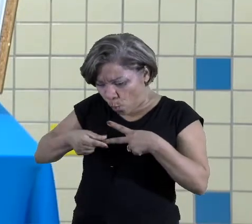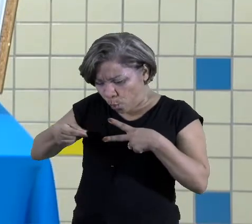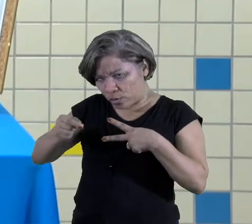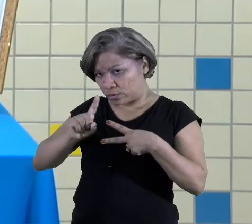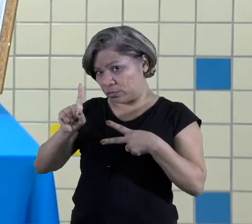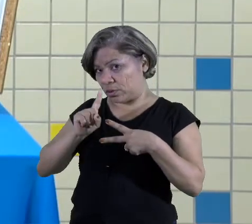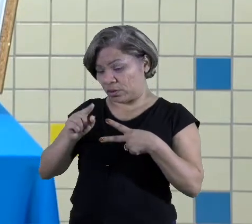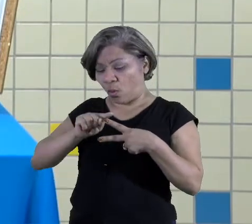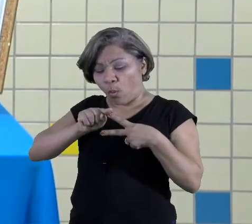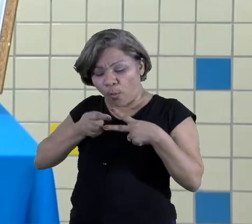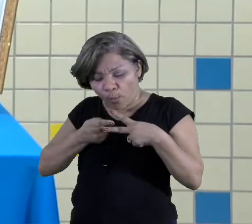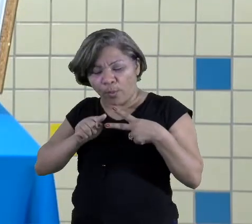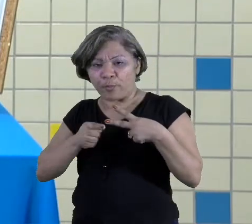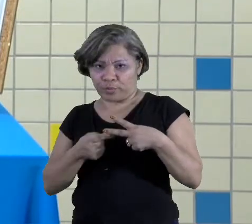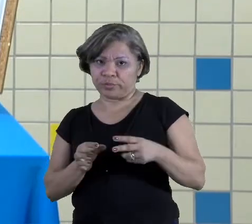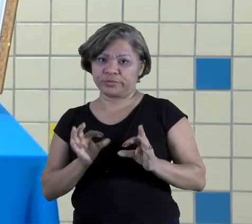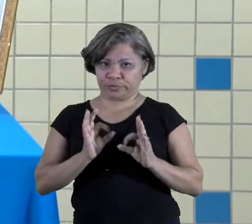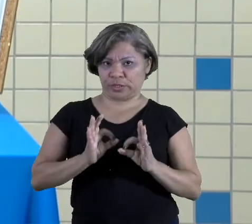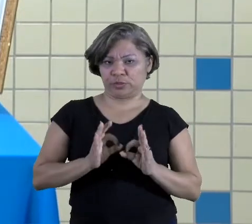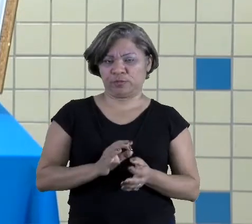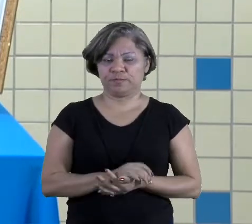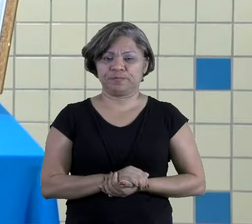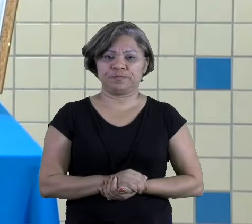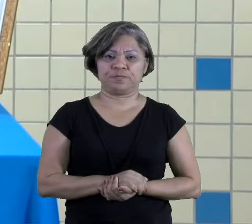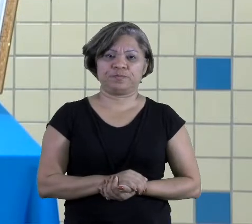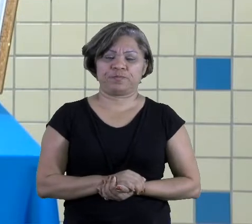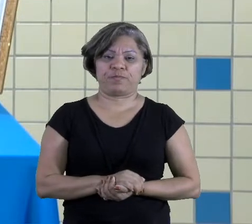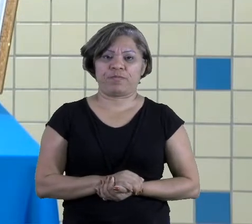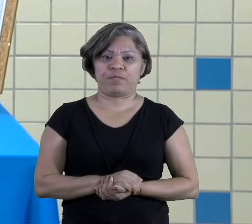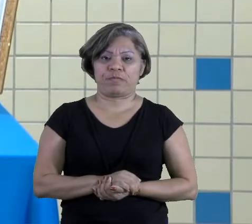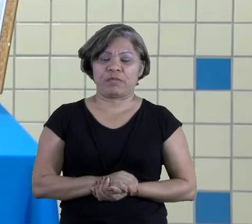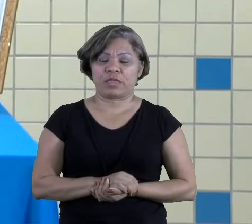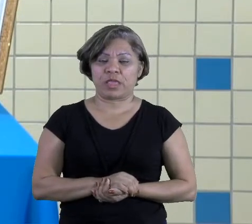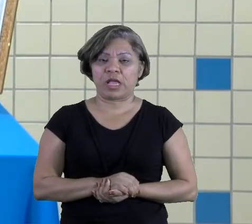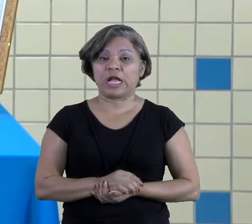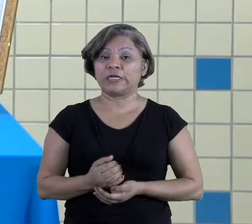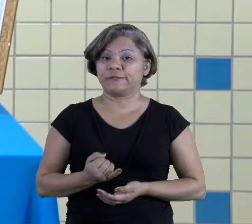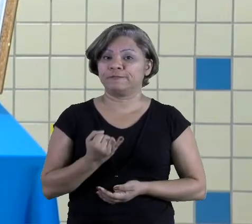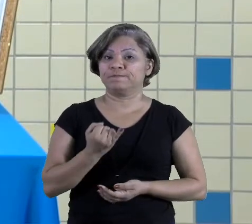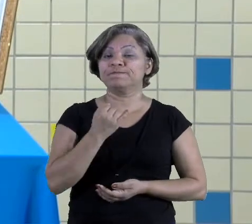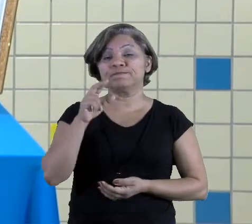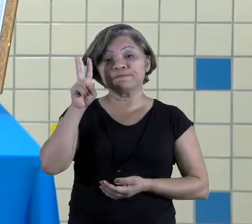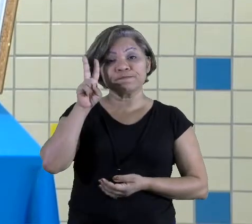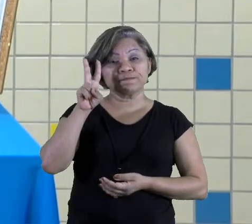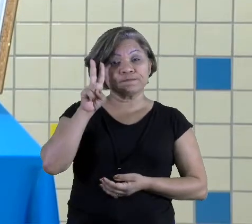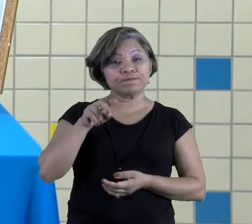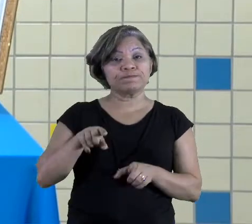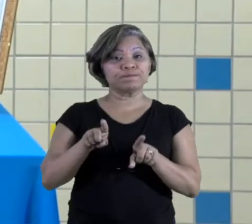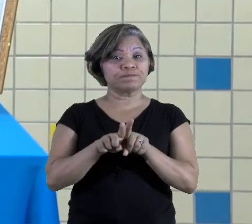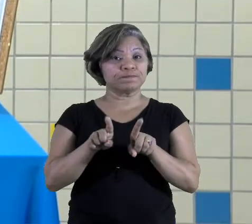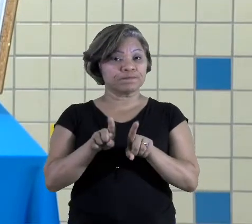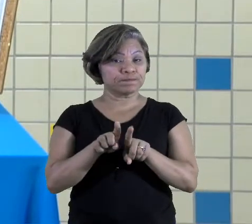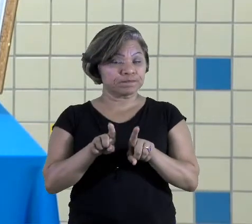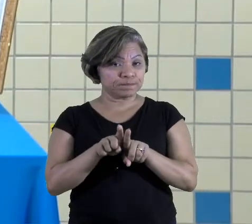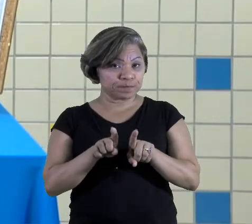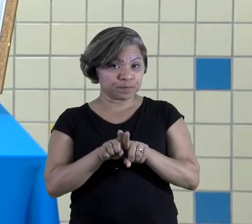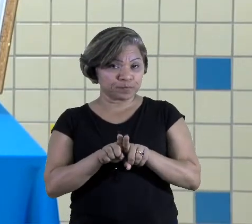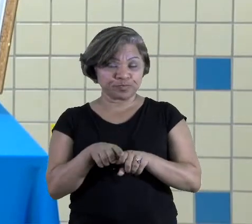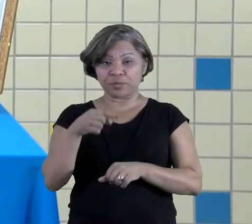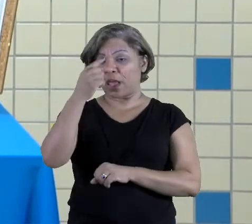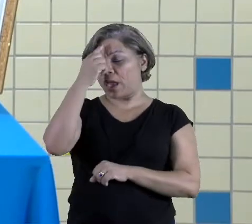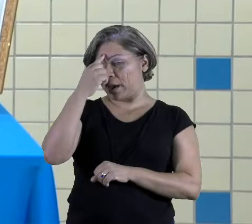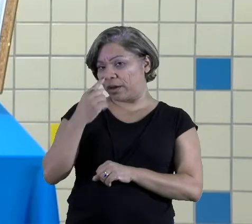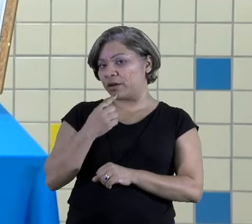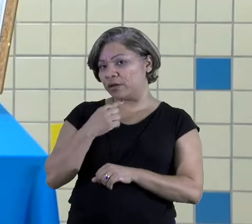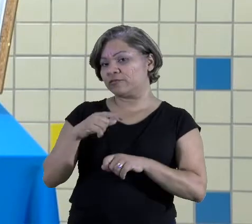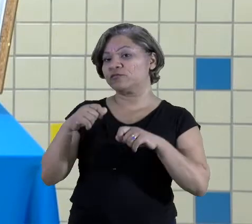lembrar disso. Bom, é importante lembrar também, como é um jogo da memória, as gravuras precisam